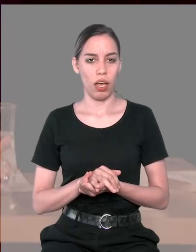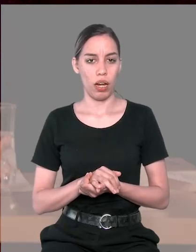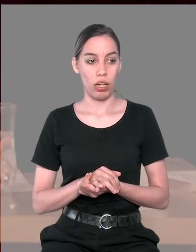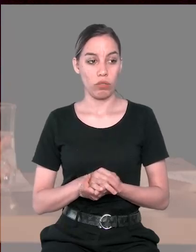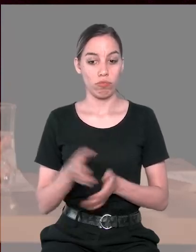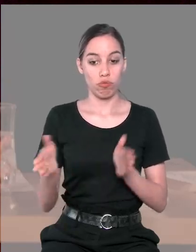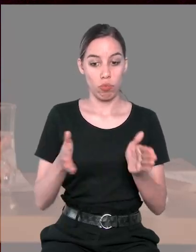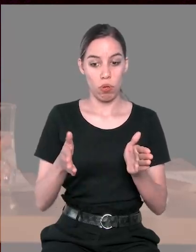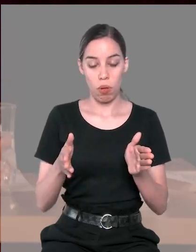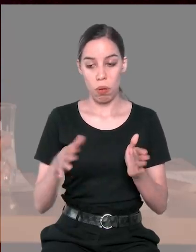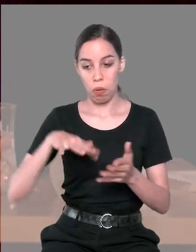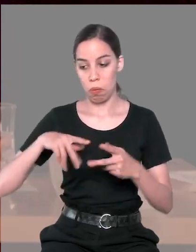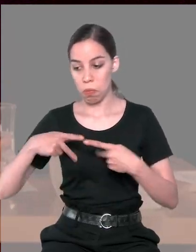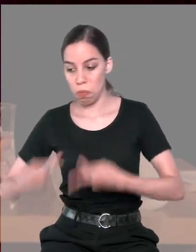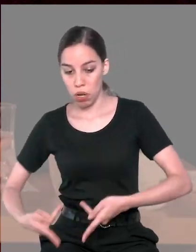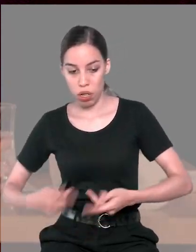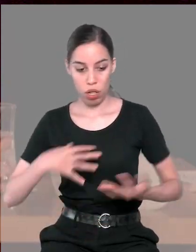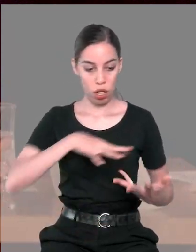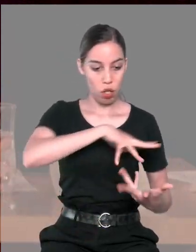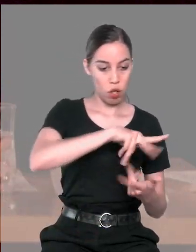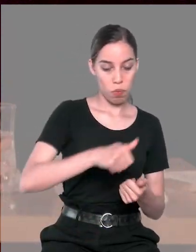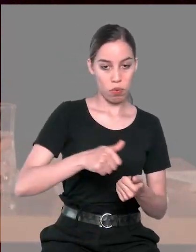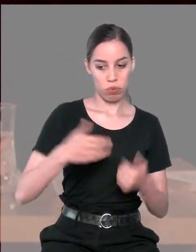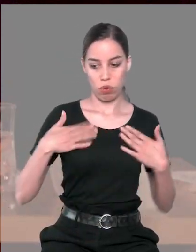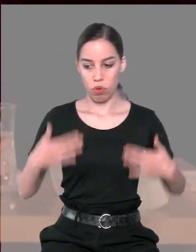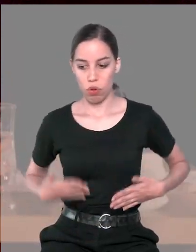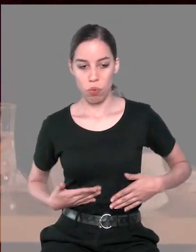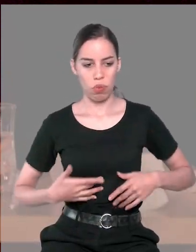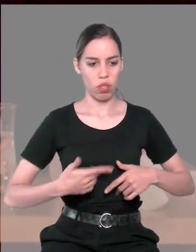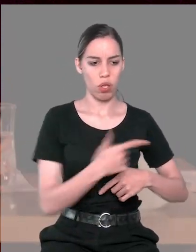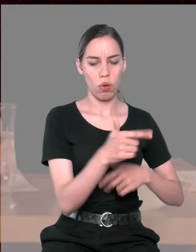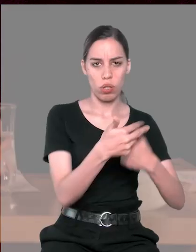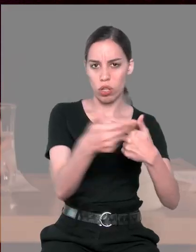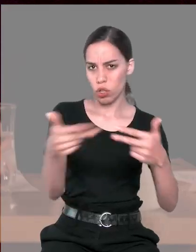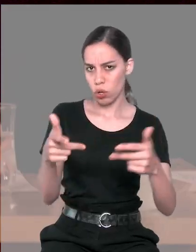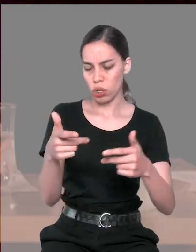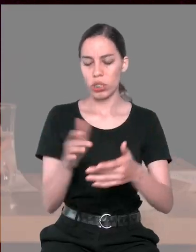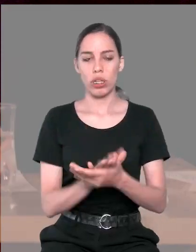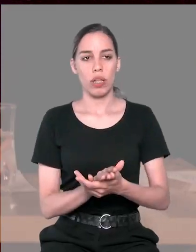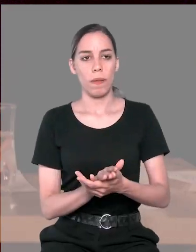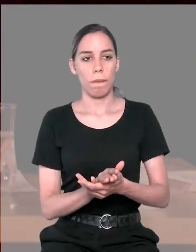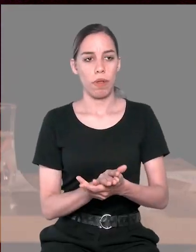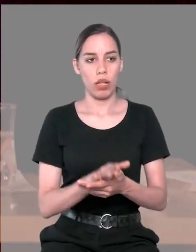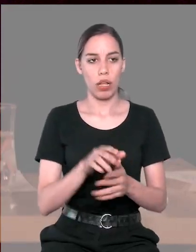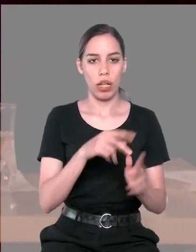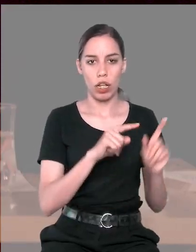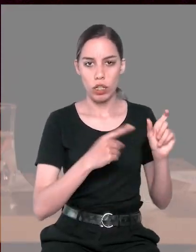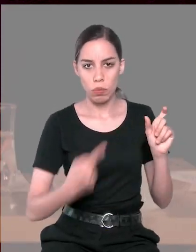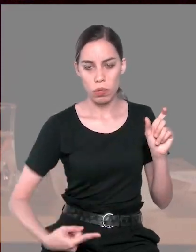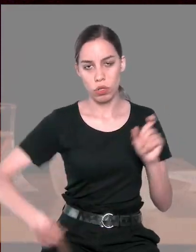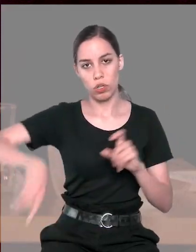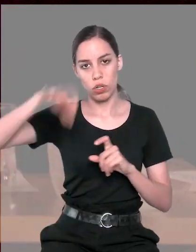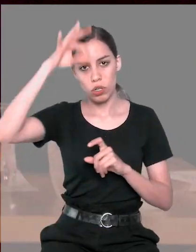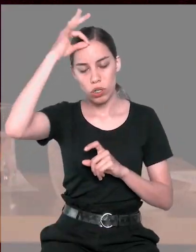Entre a humanidade e o mundo, entre o nosso corpo e as outras miríades de corpos, a antropologia do espírito